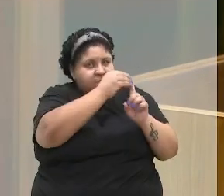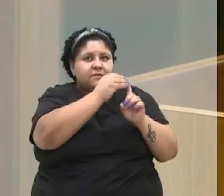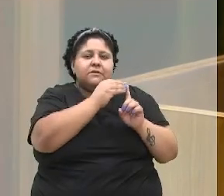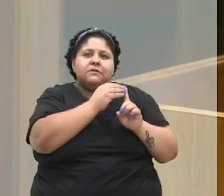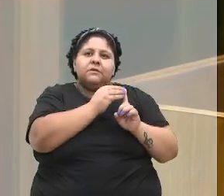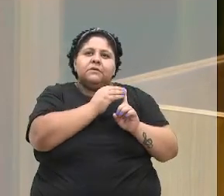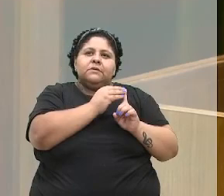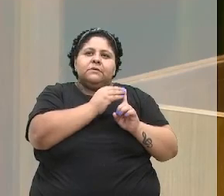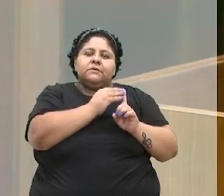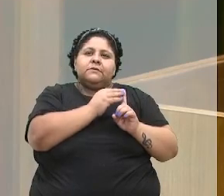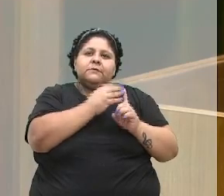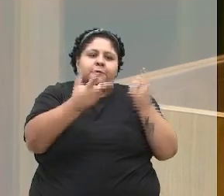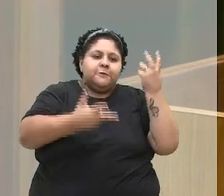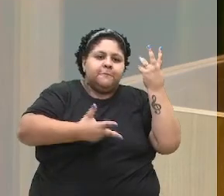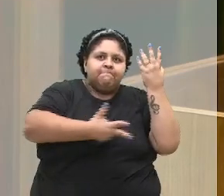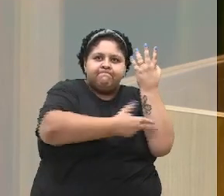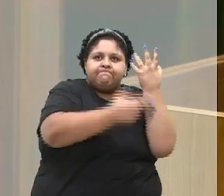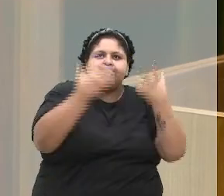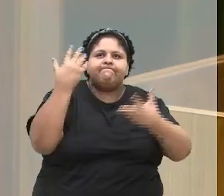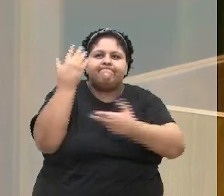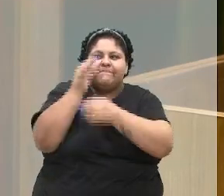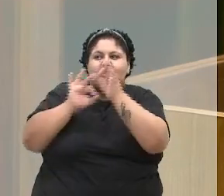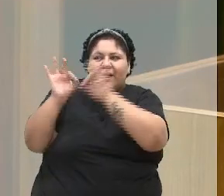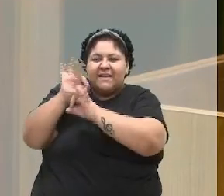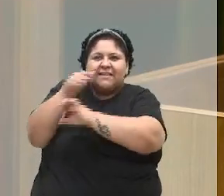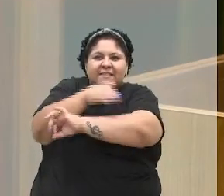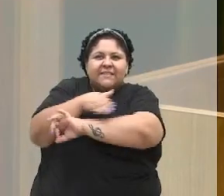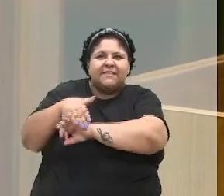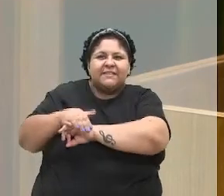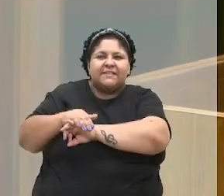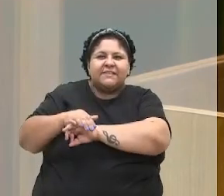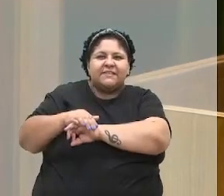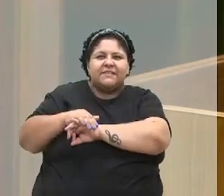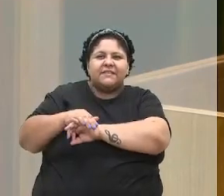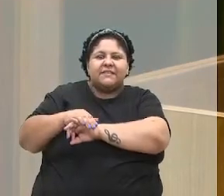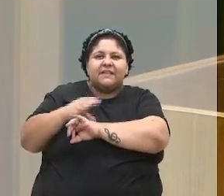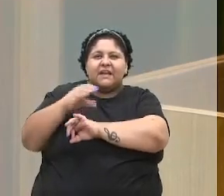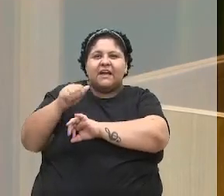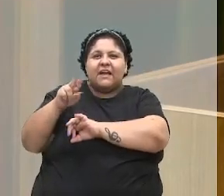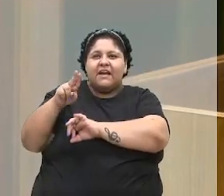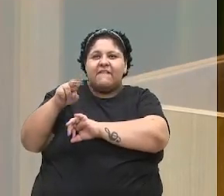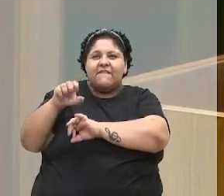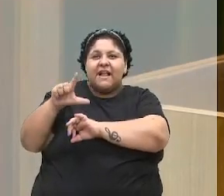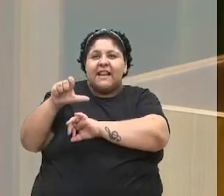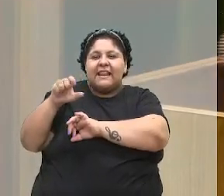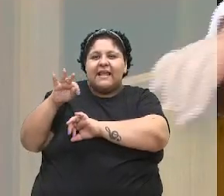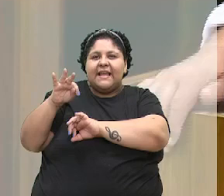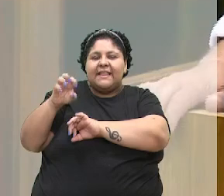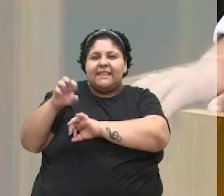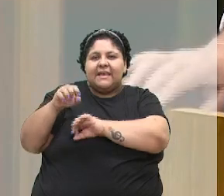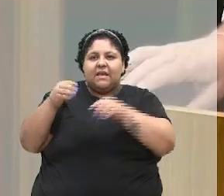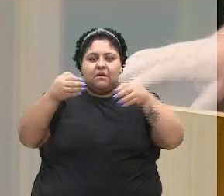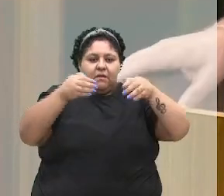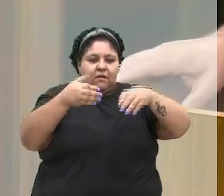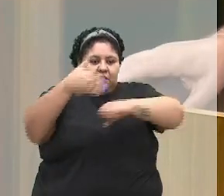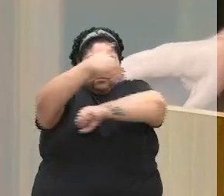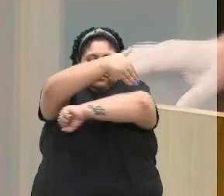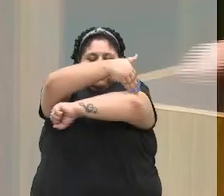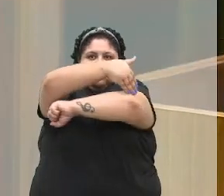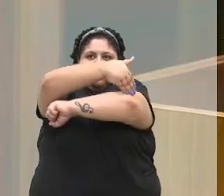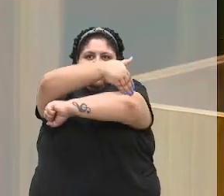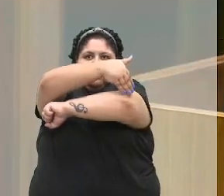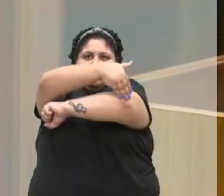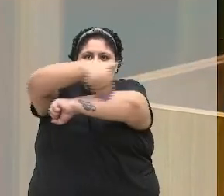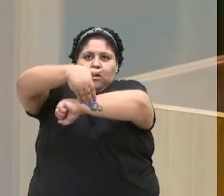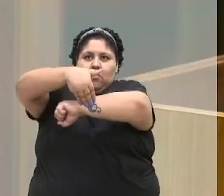faltando a roçada e o conserto da rua. Aquele cavalete, que nem eu disse, está ali desde novembro. Estão esperando melhorar o tempo,